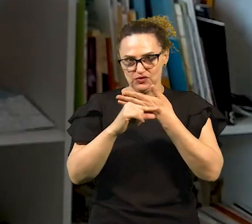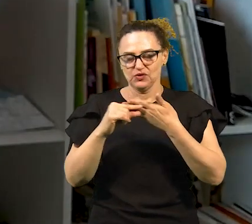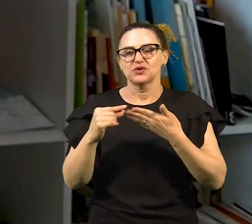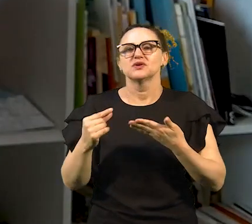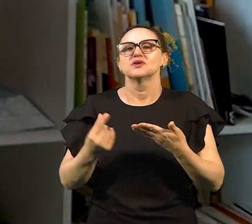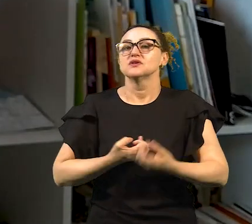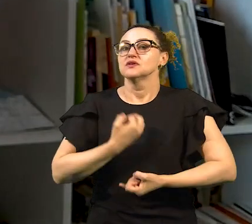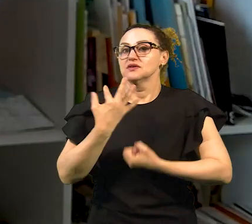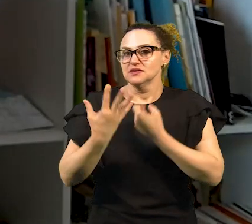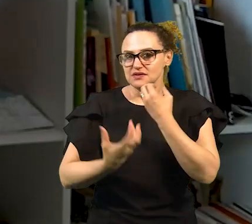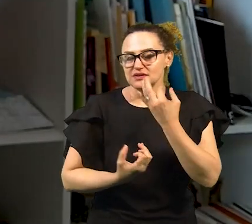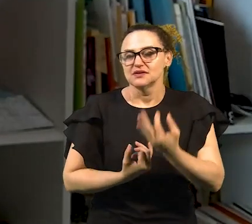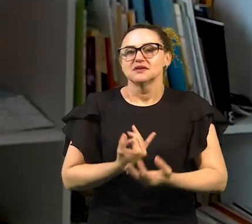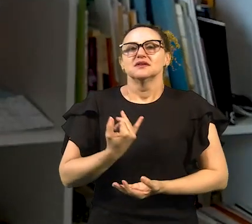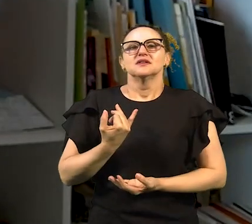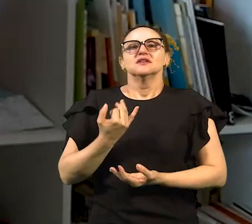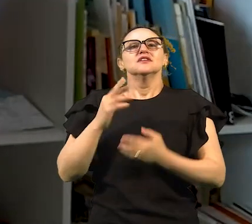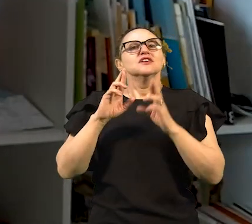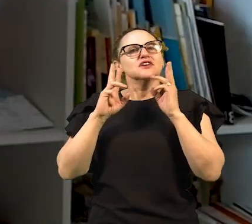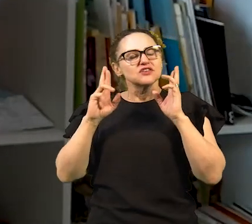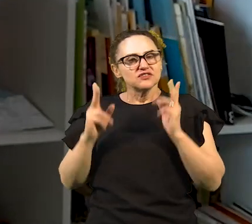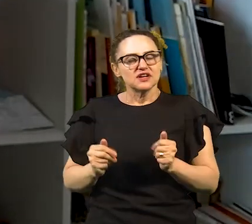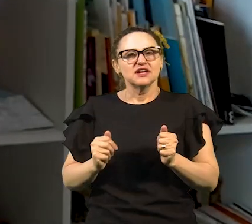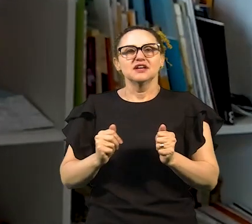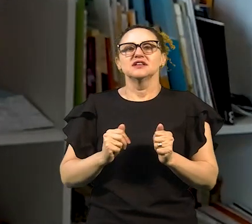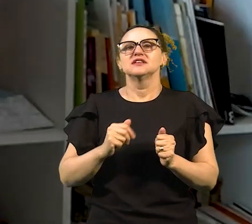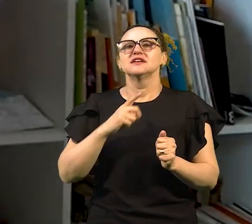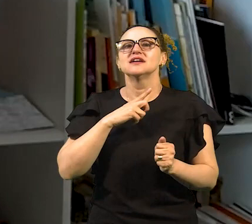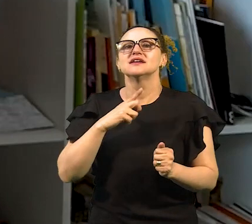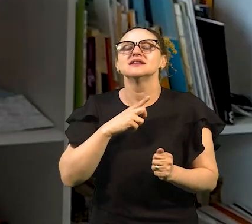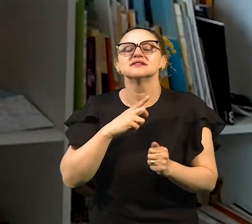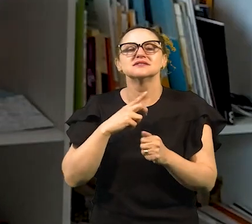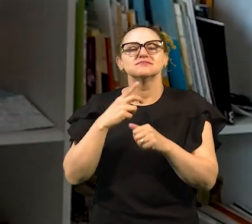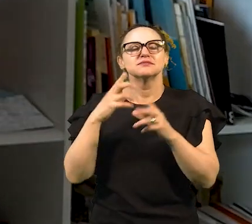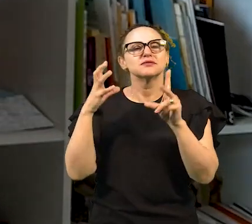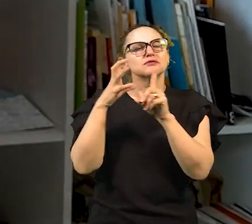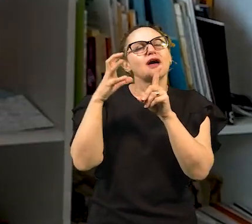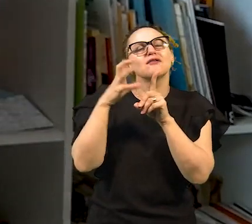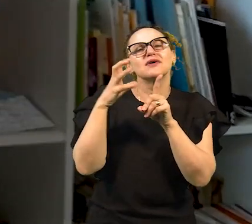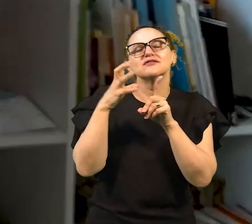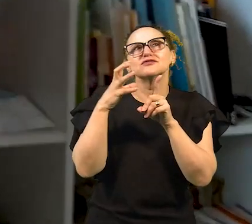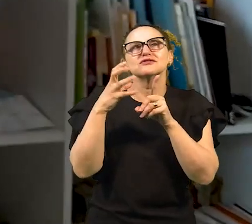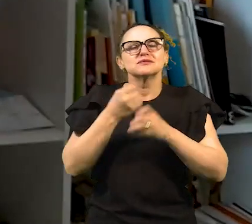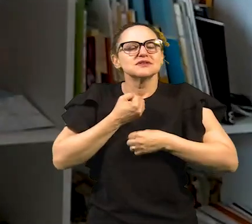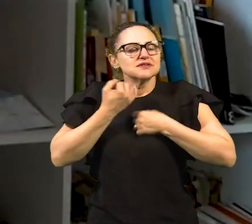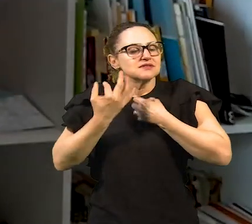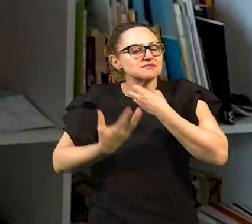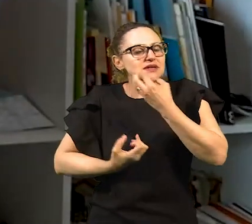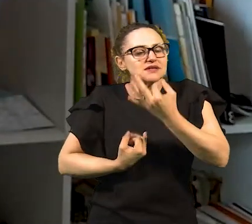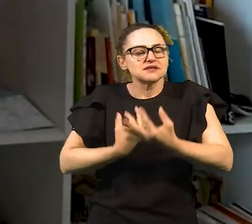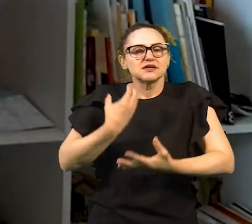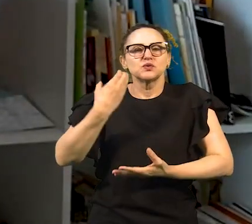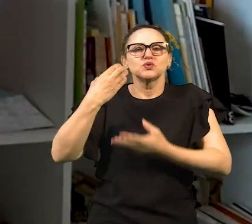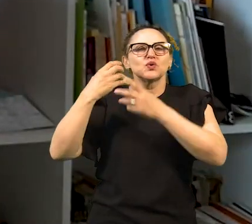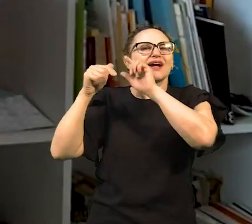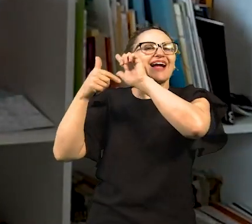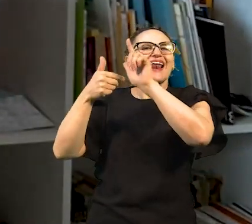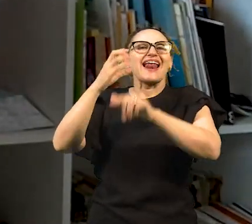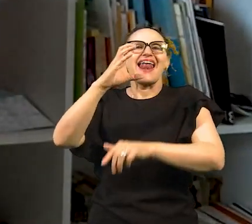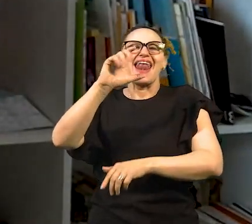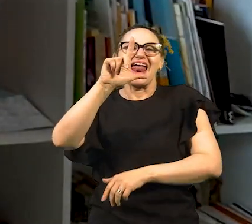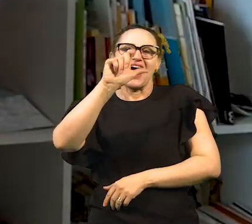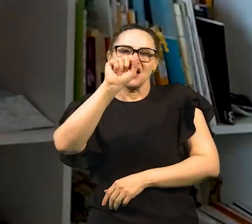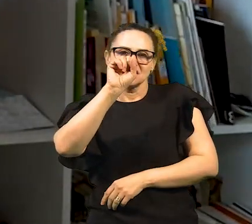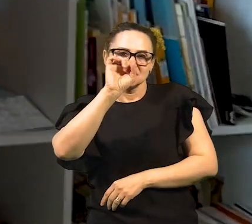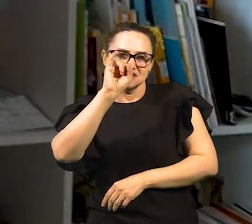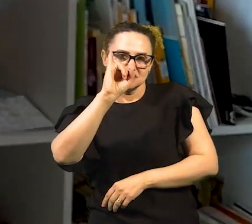então essa estética que busca no neoclássico uma inspiração, nesse classicismo, nessa tradição